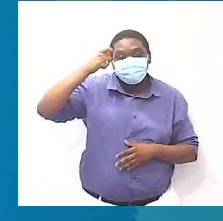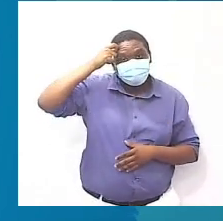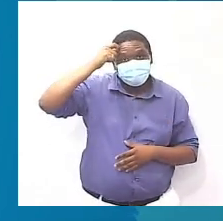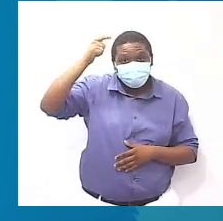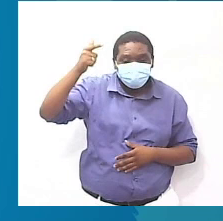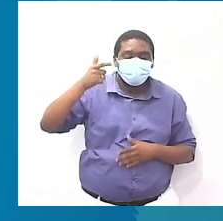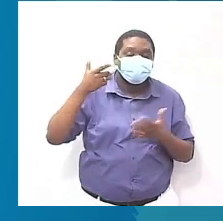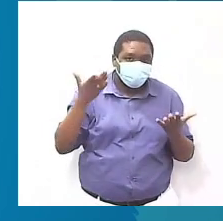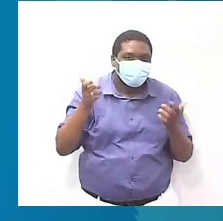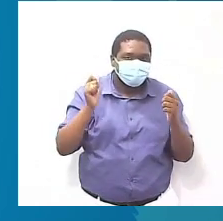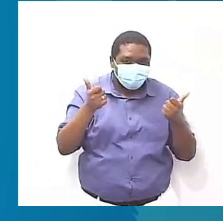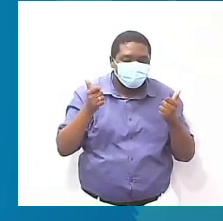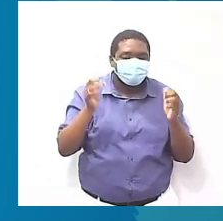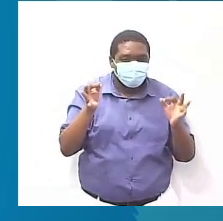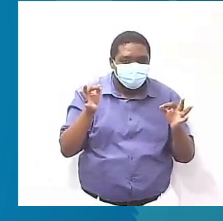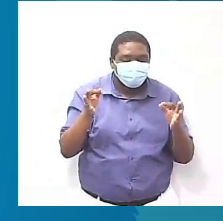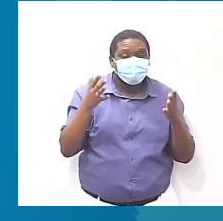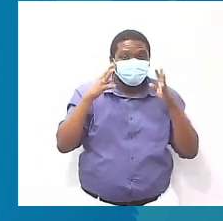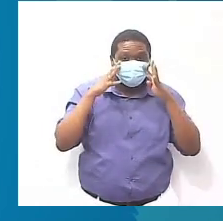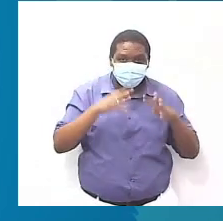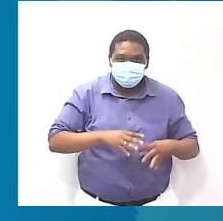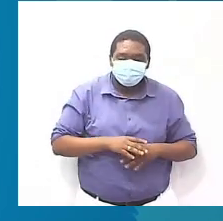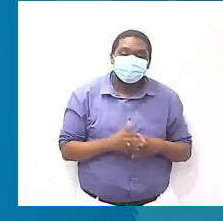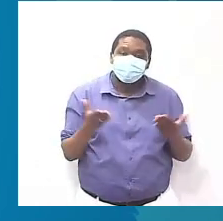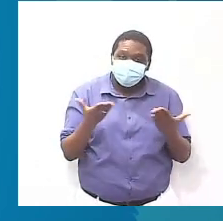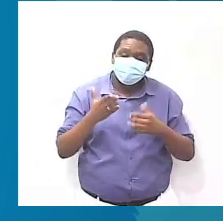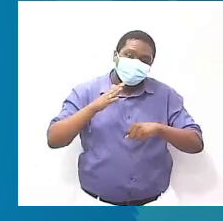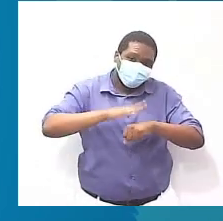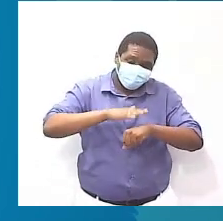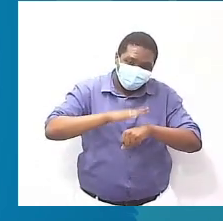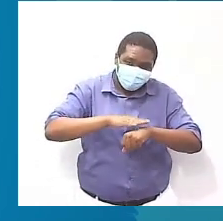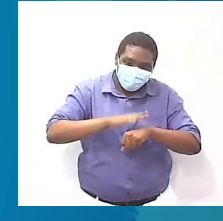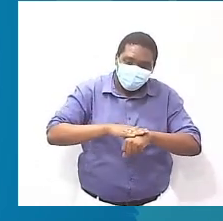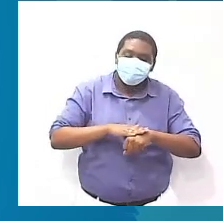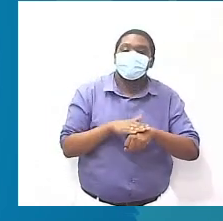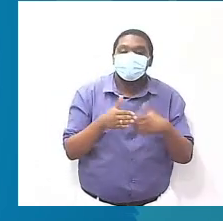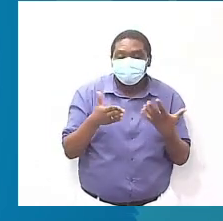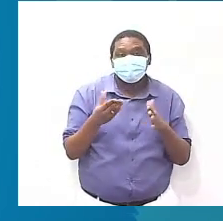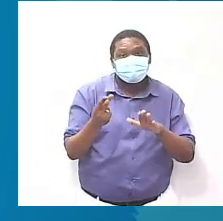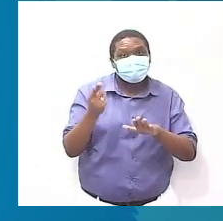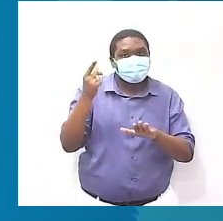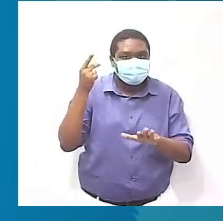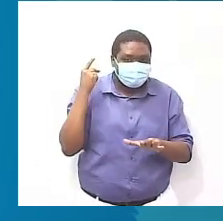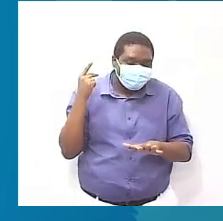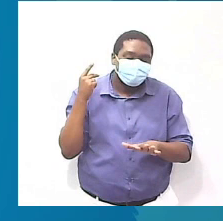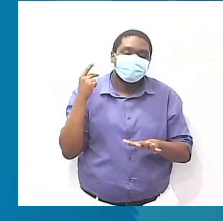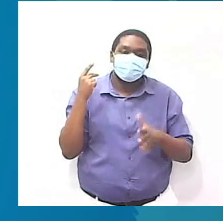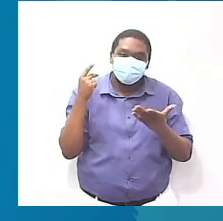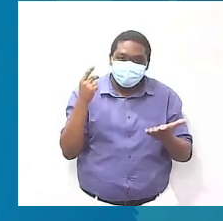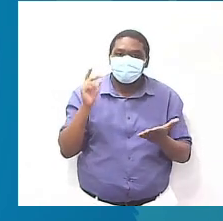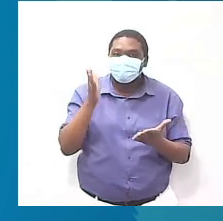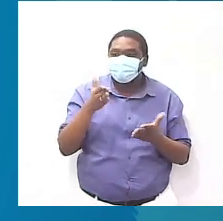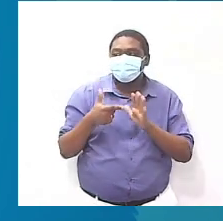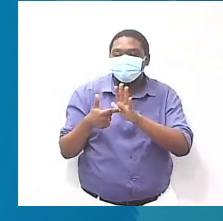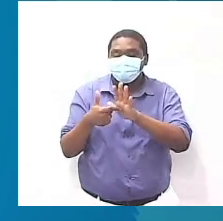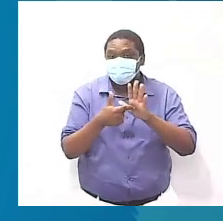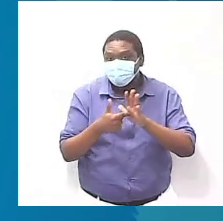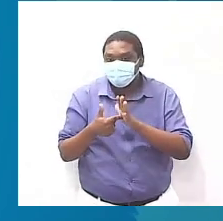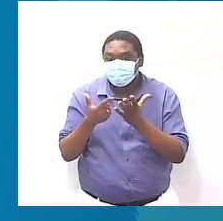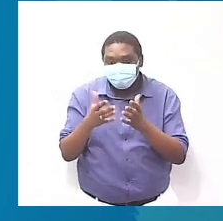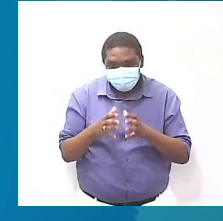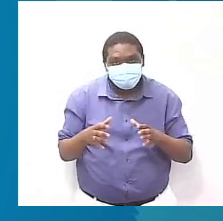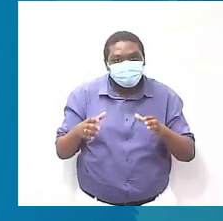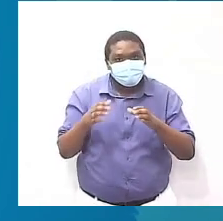bom? Presta bem atenção. Esse é o momento da civilização mais antiga, que aparecem esses cantis